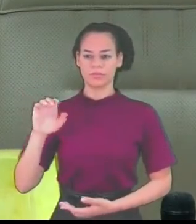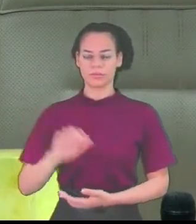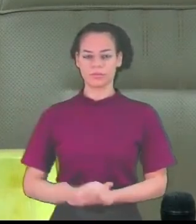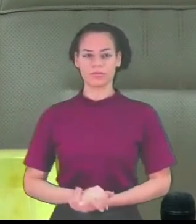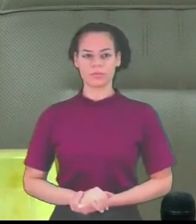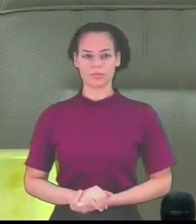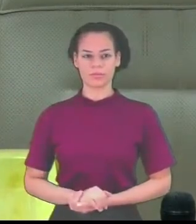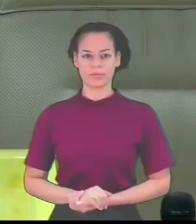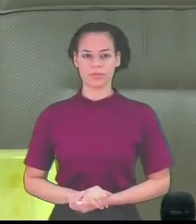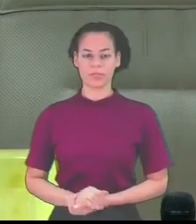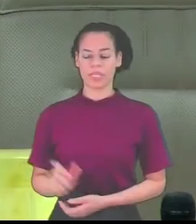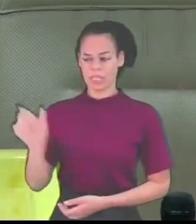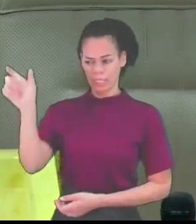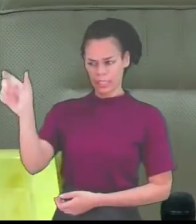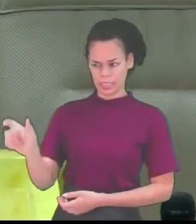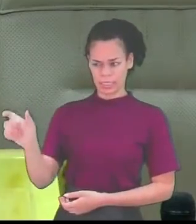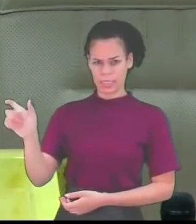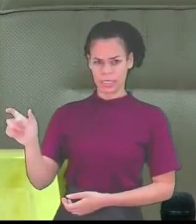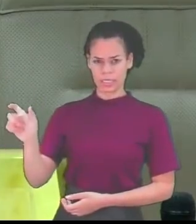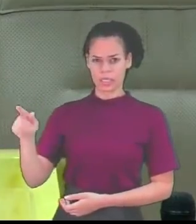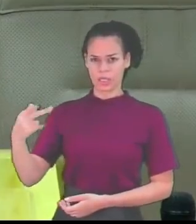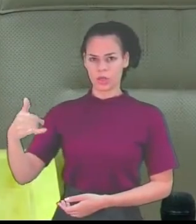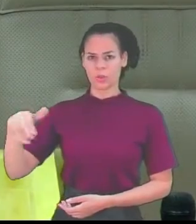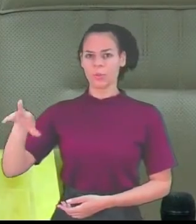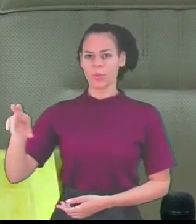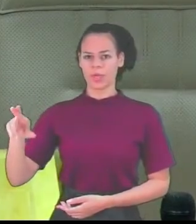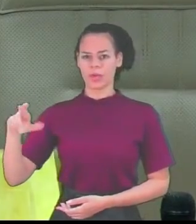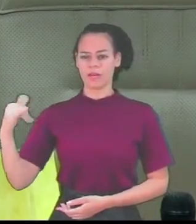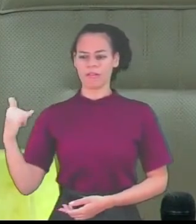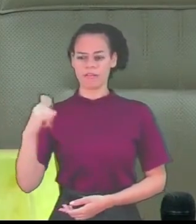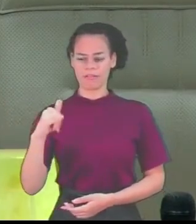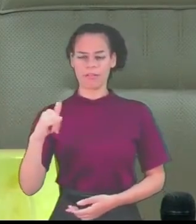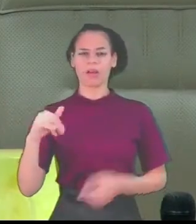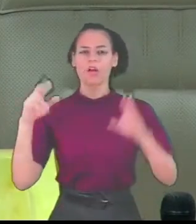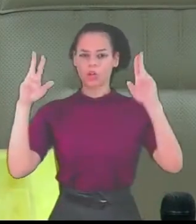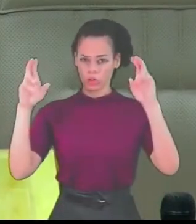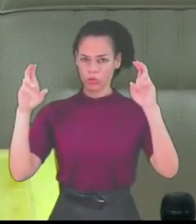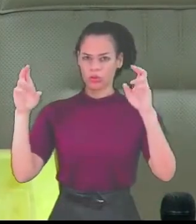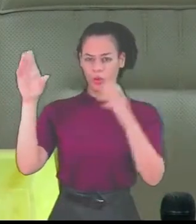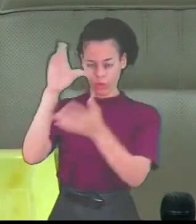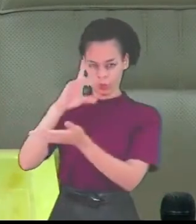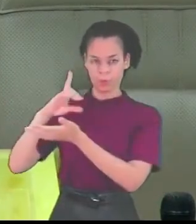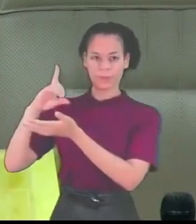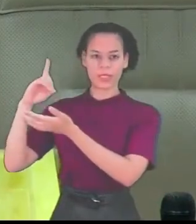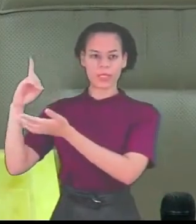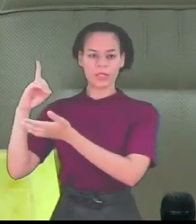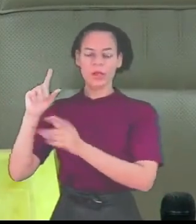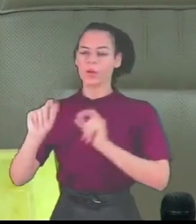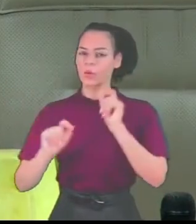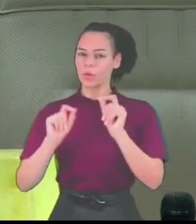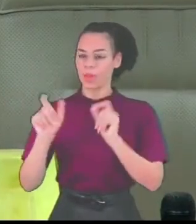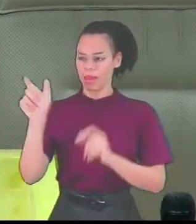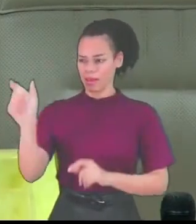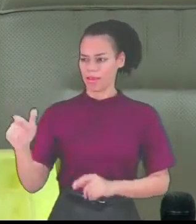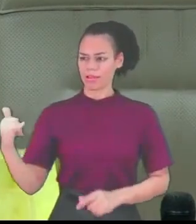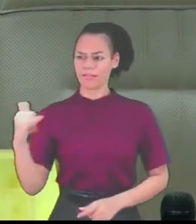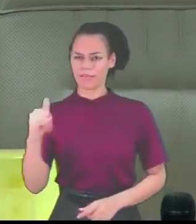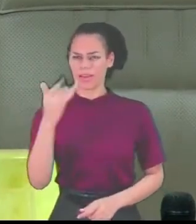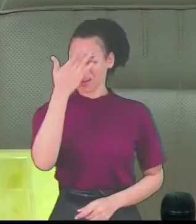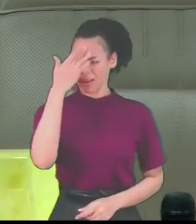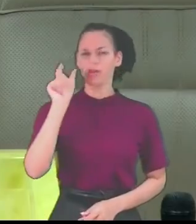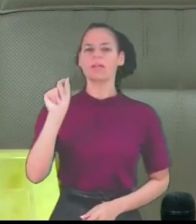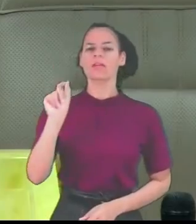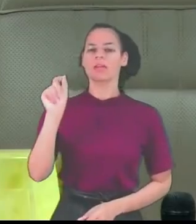eu e o Pedro não vai dizer e quando fala sobre a pessoa de Deus e ele vai dizer quem é